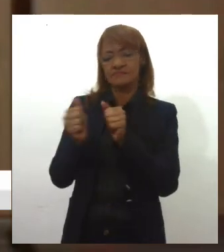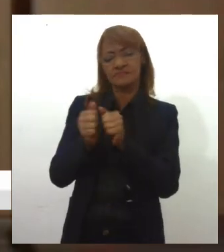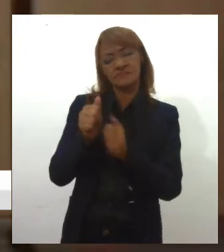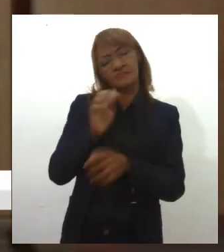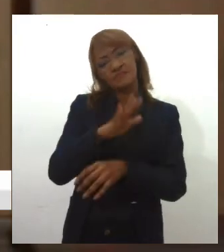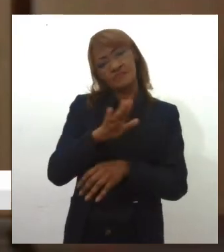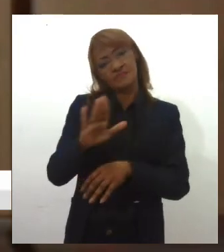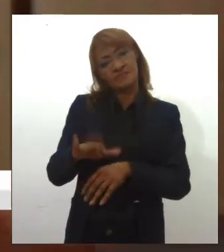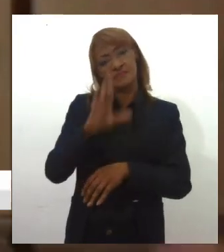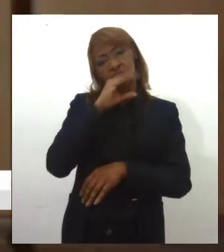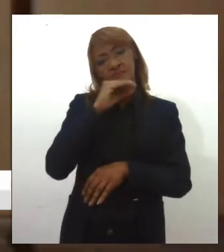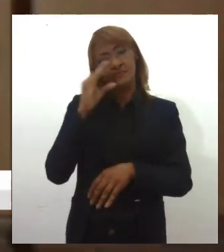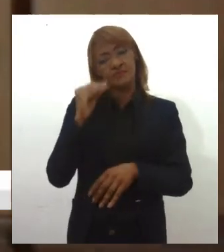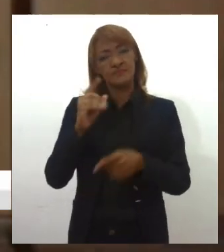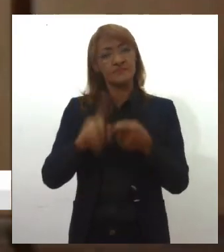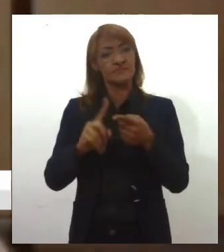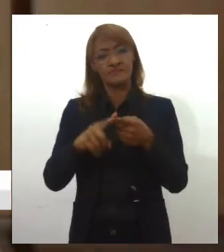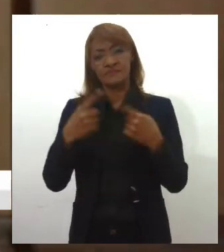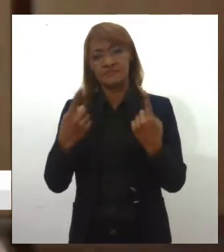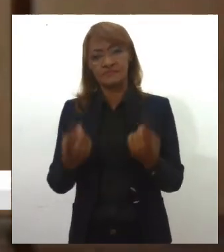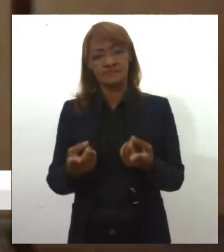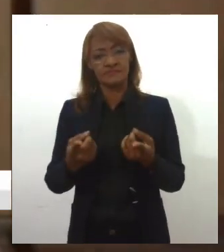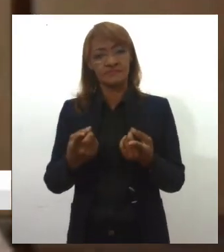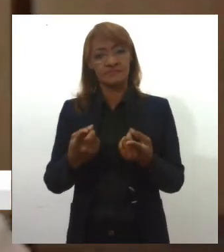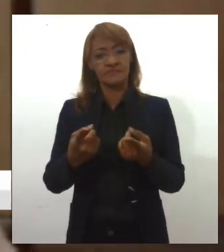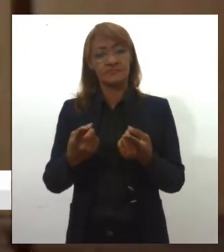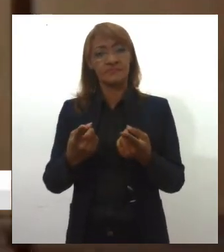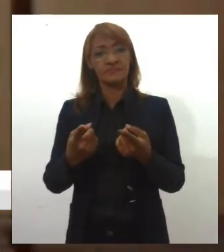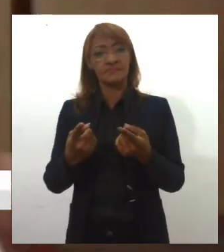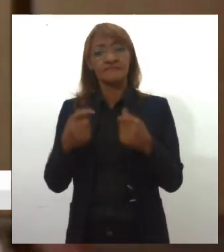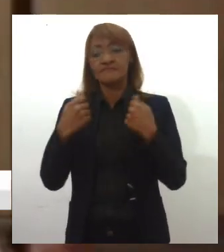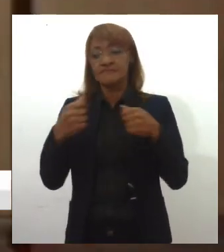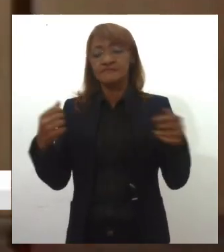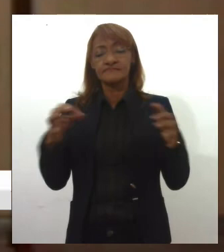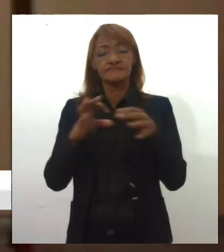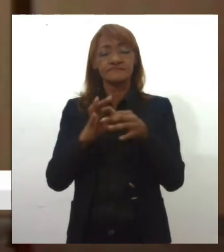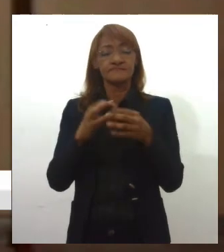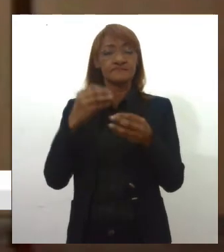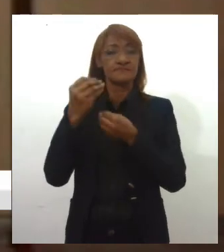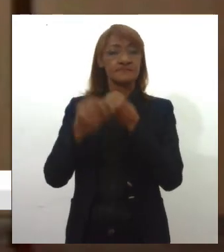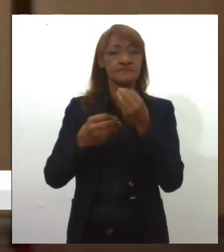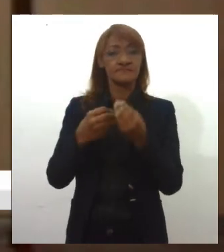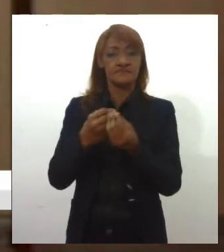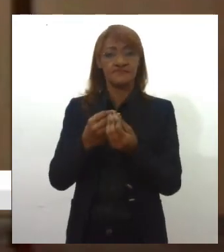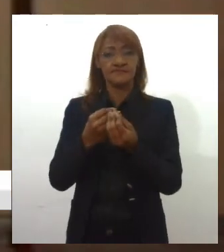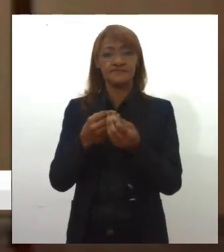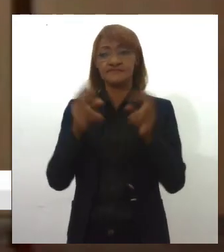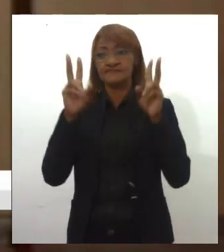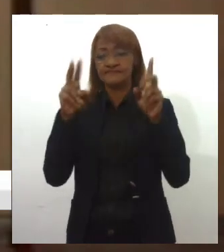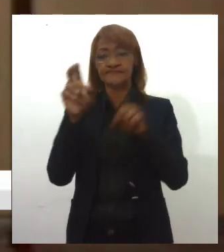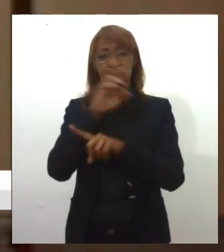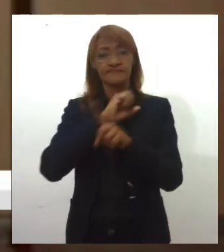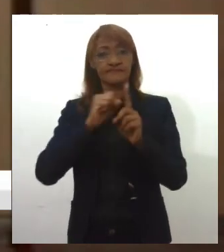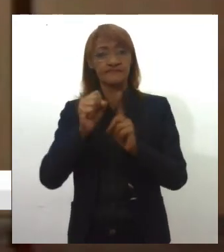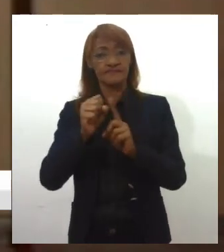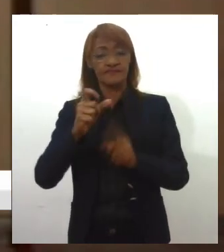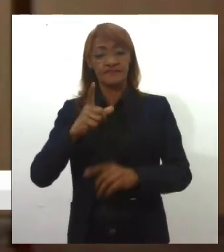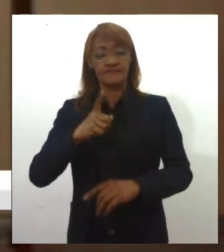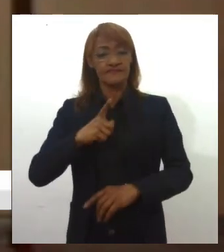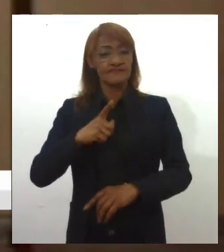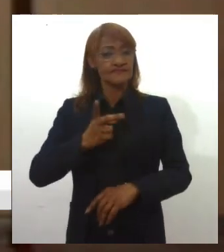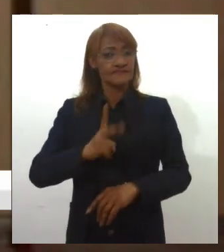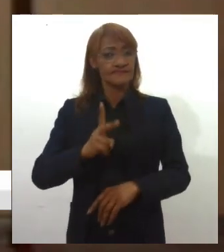esses adolescentes, do convívio, né, e das causas sociais que abordam a